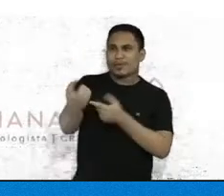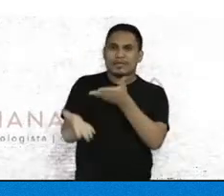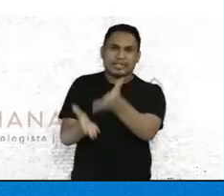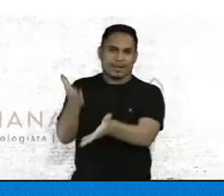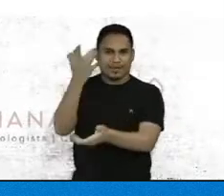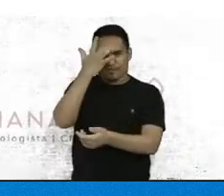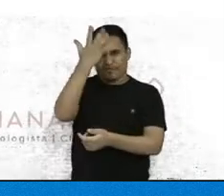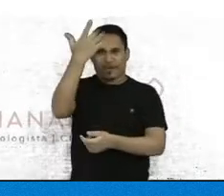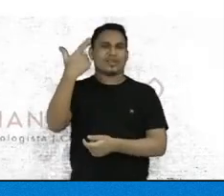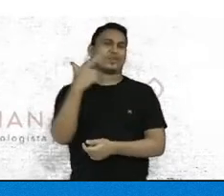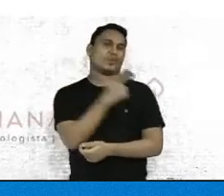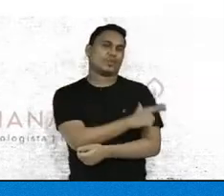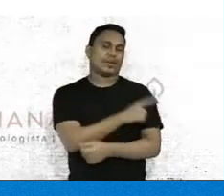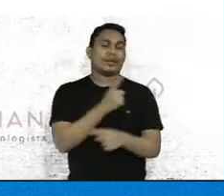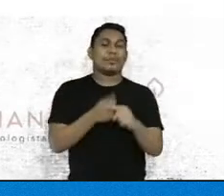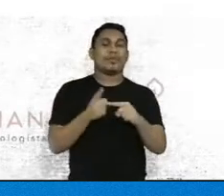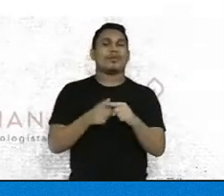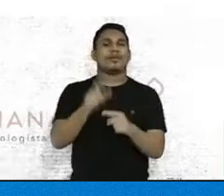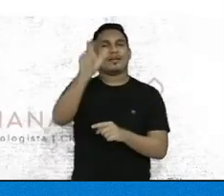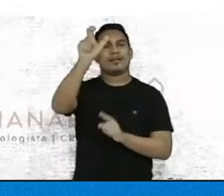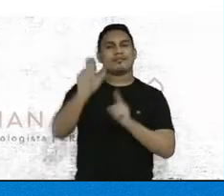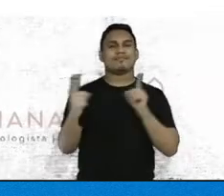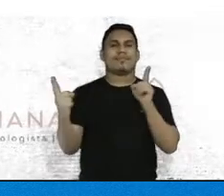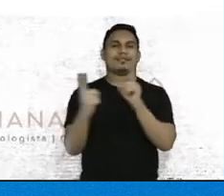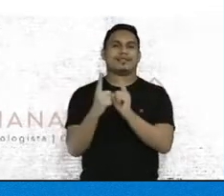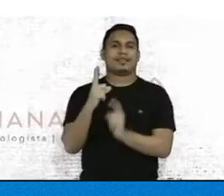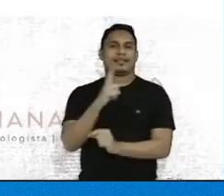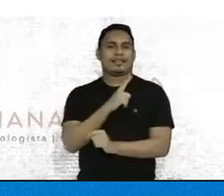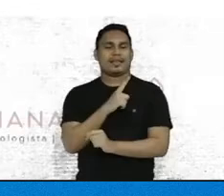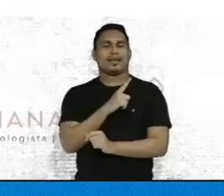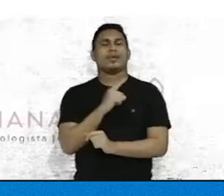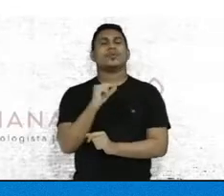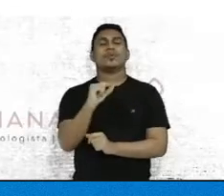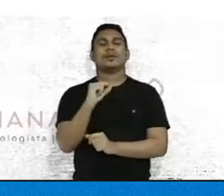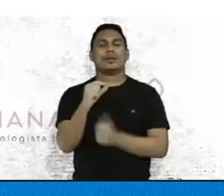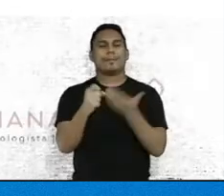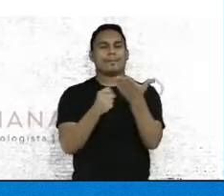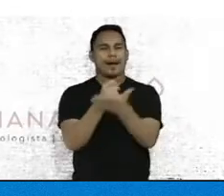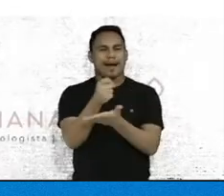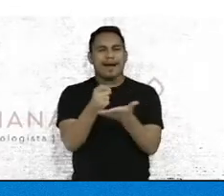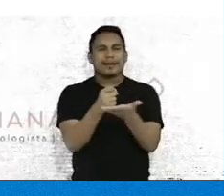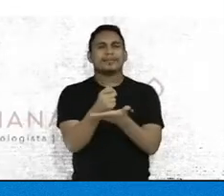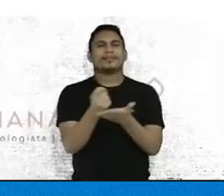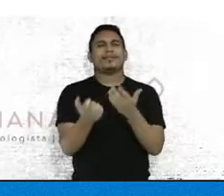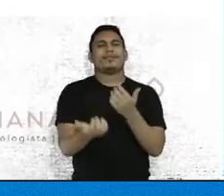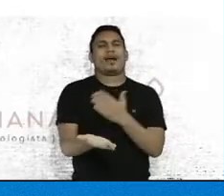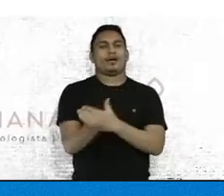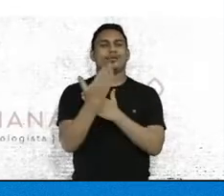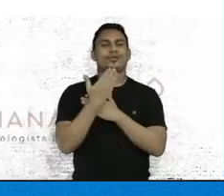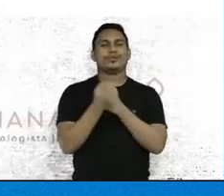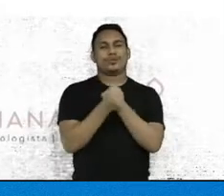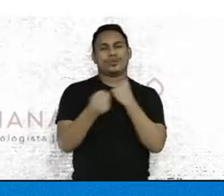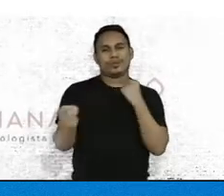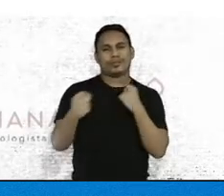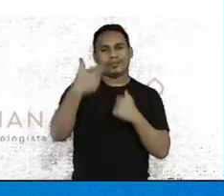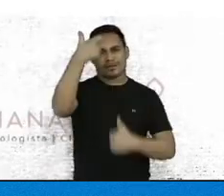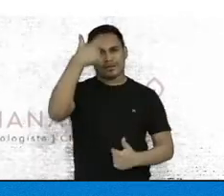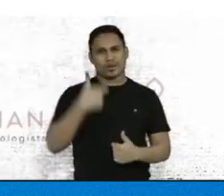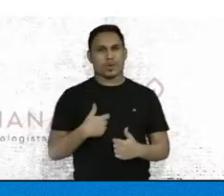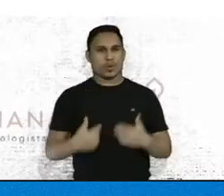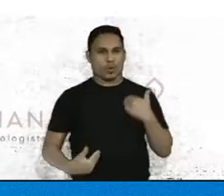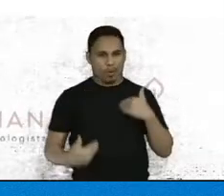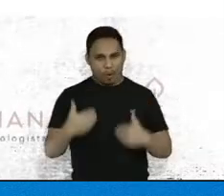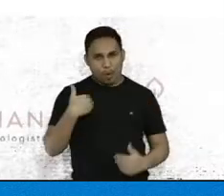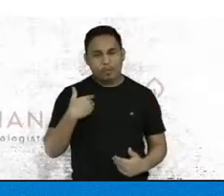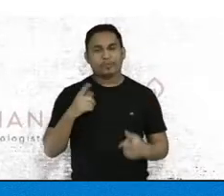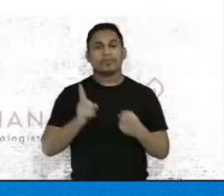uma atividade imune de base que modula a biologia do câncer, ou talvez pelo fato de que essas mulheres que